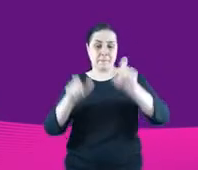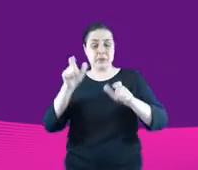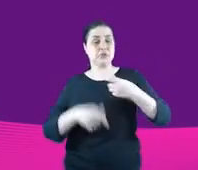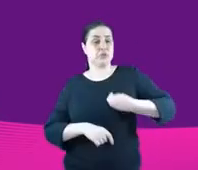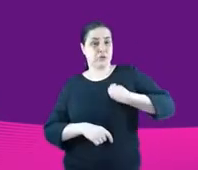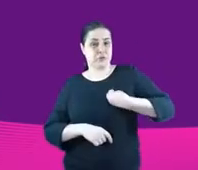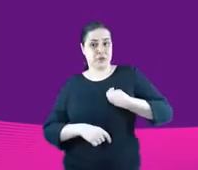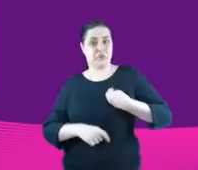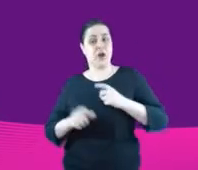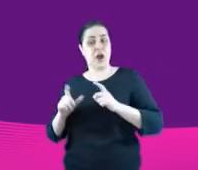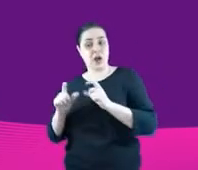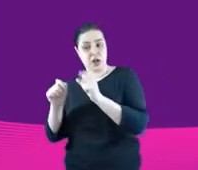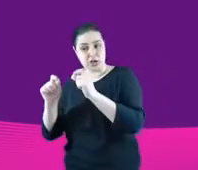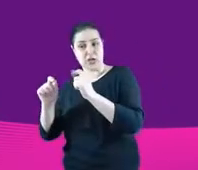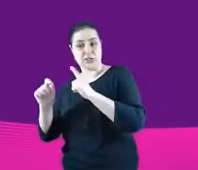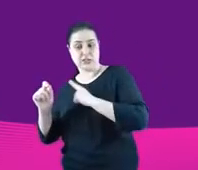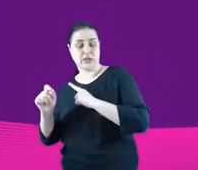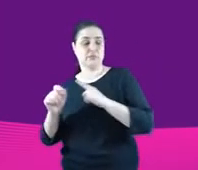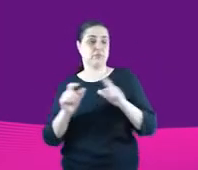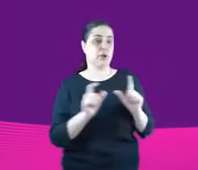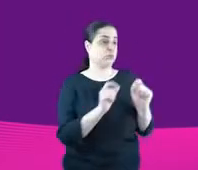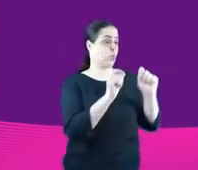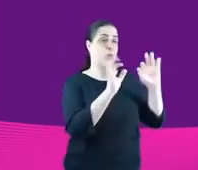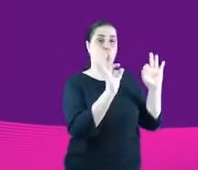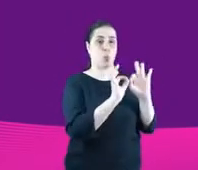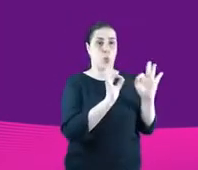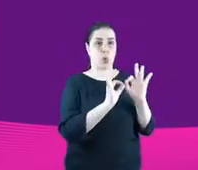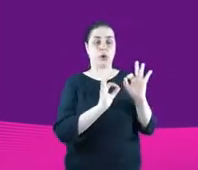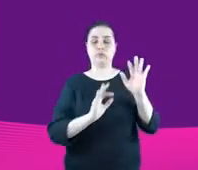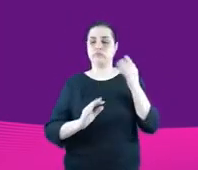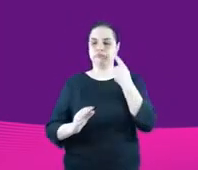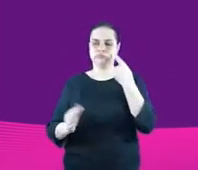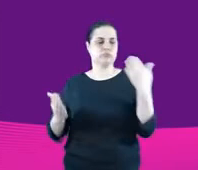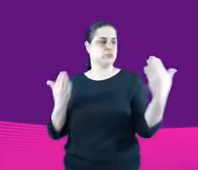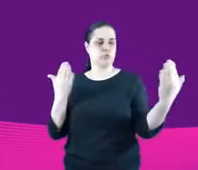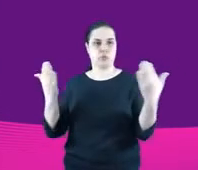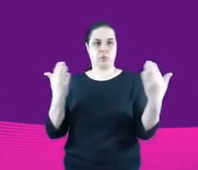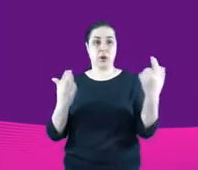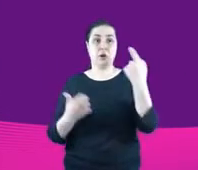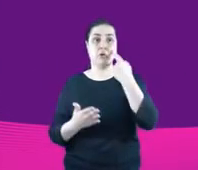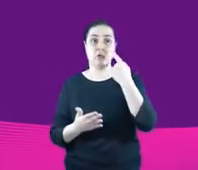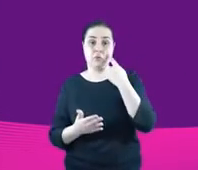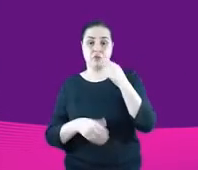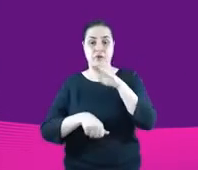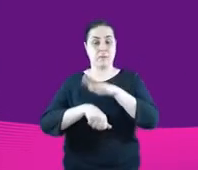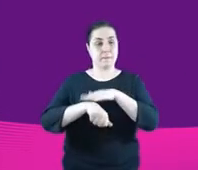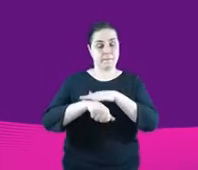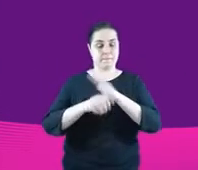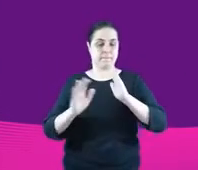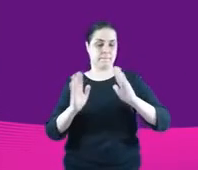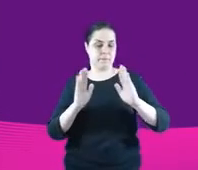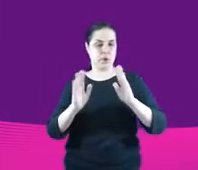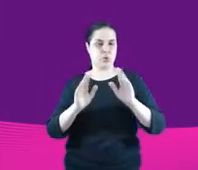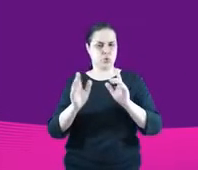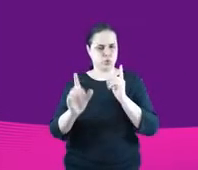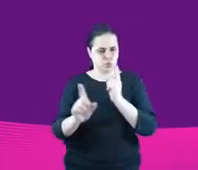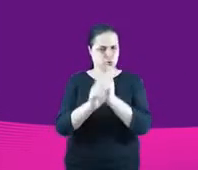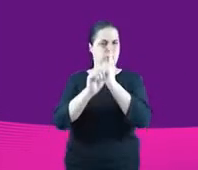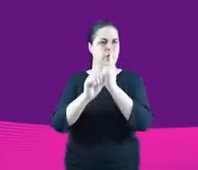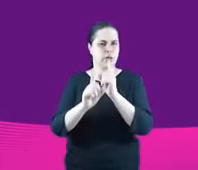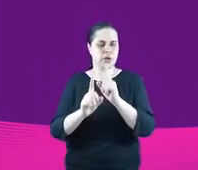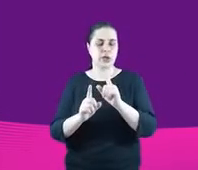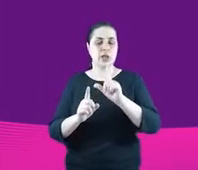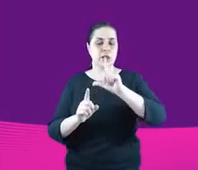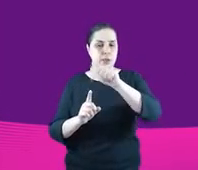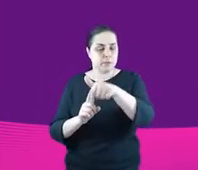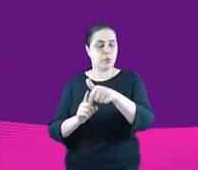em diferentes momentos do seu acompanhamento. Pode ser o momento do diagnóstico e tratamento inicial, término do tratamento